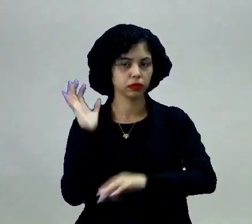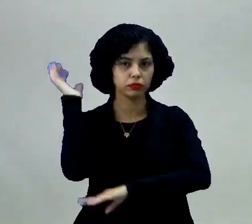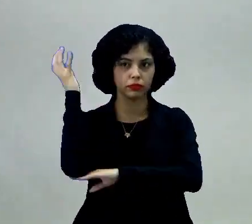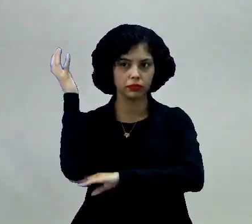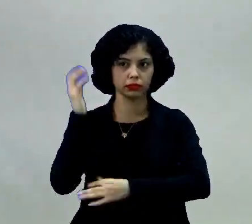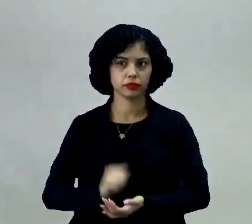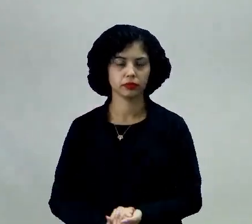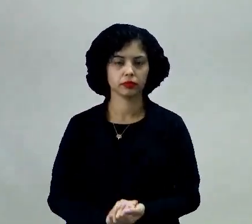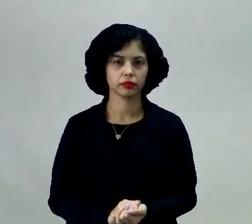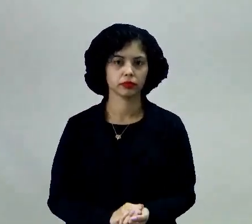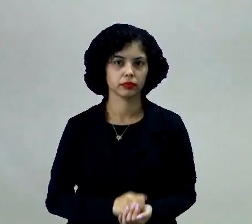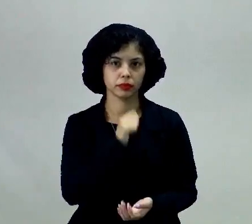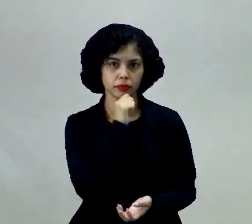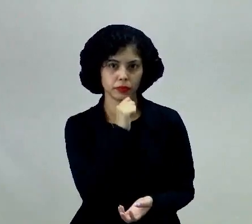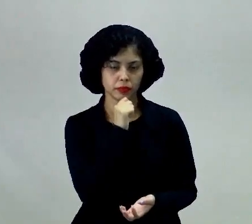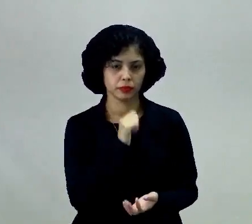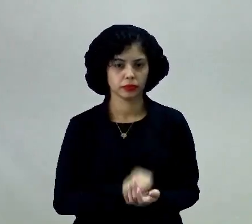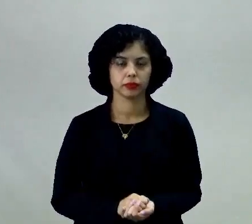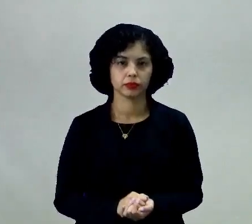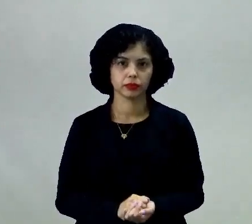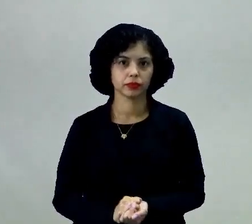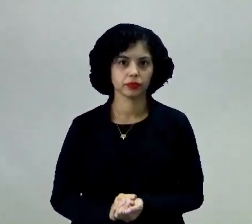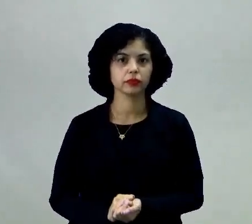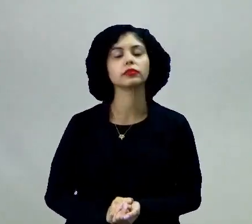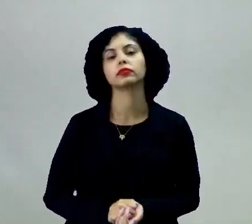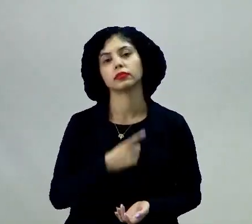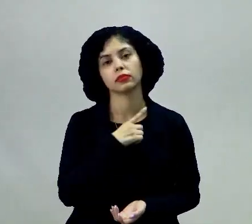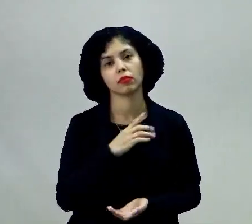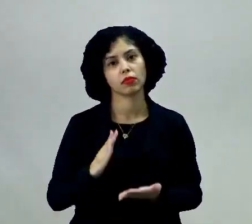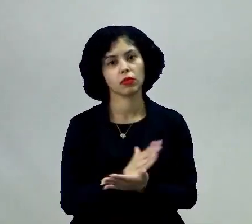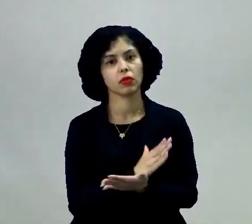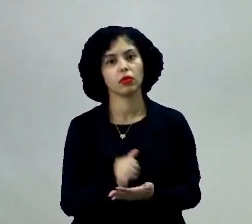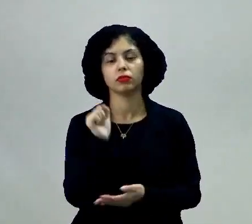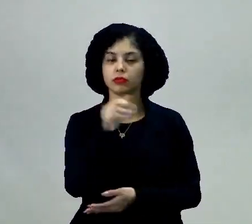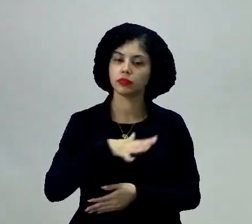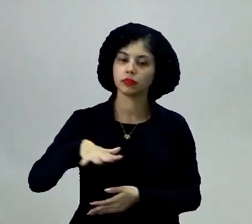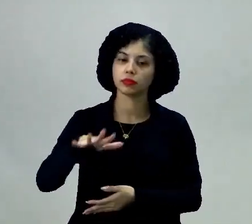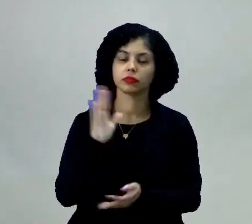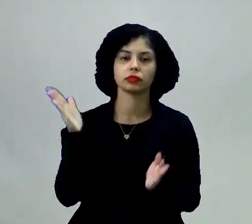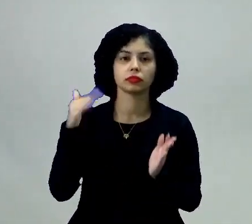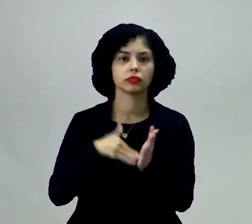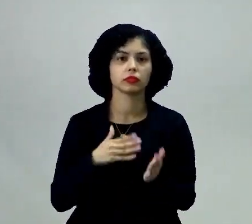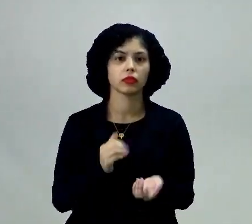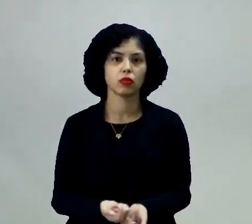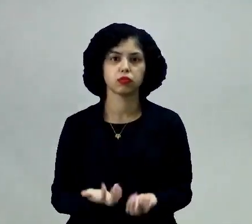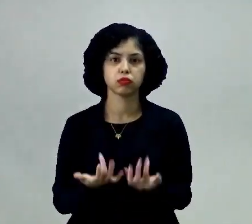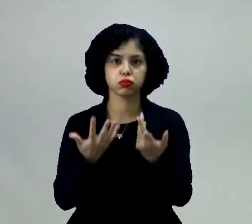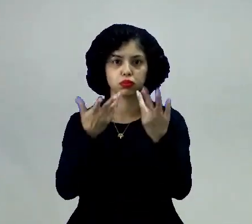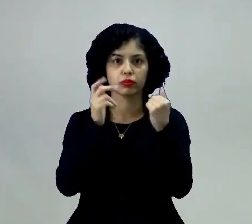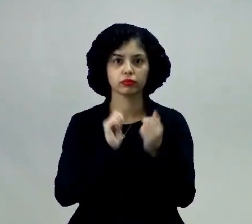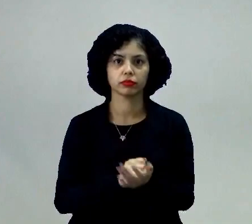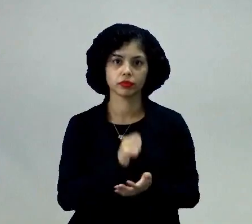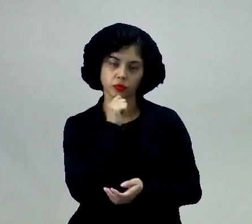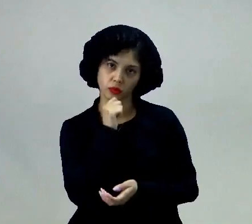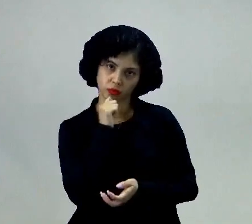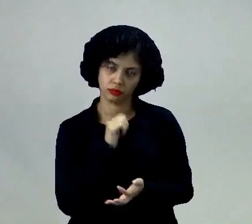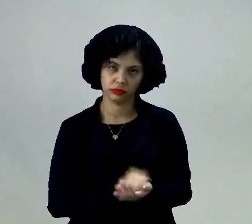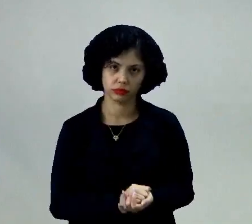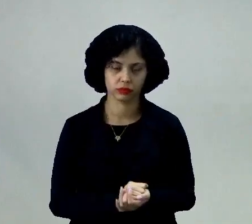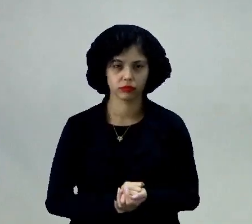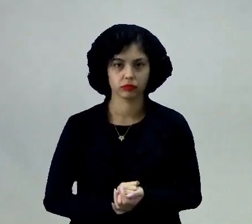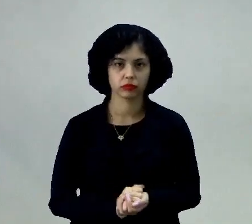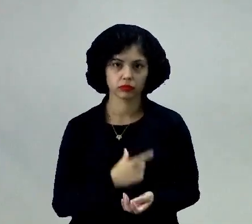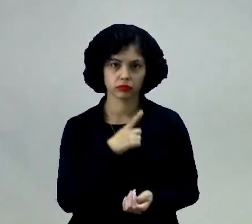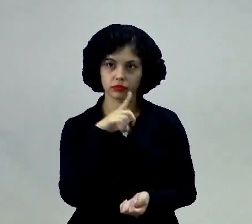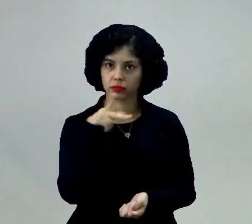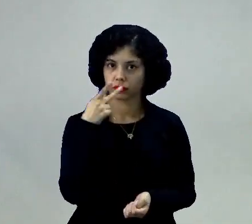têm o roçado, existe uma mata, existe uma área, alguém vai lá, ateia fogo e aí isso,